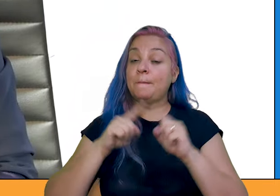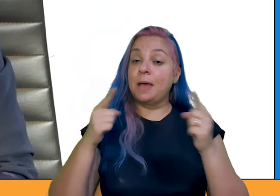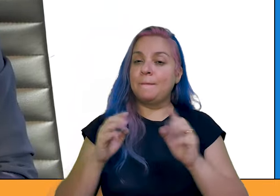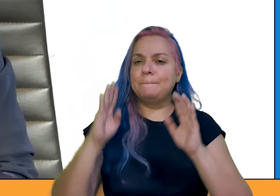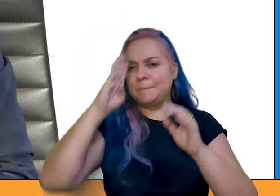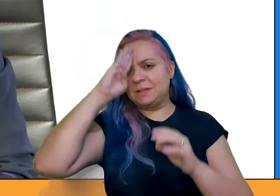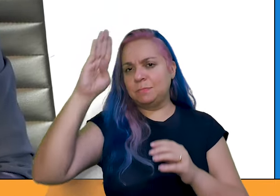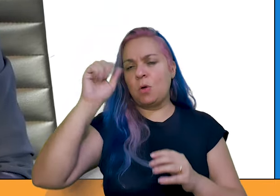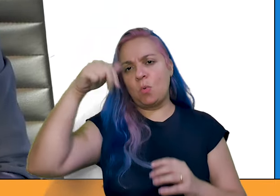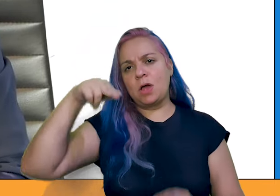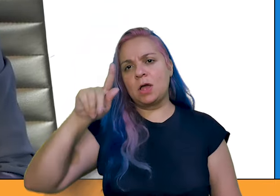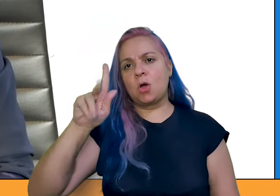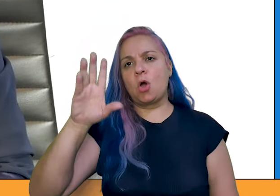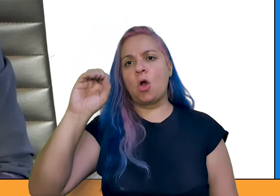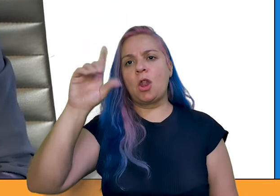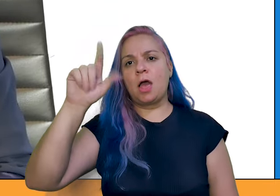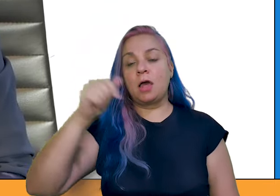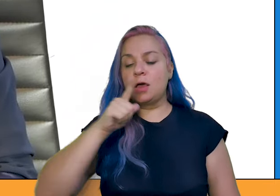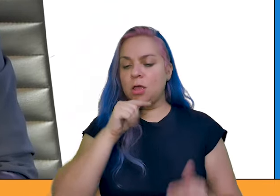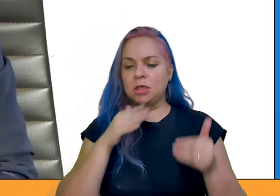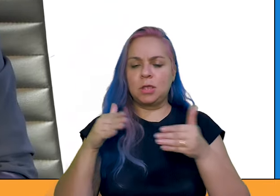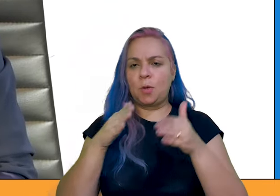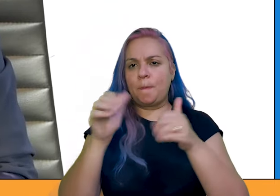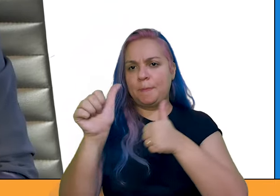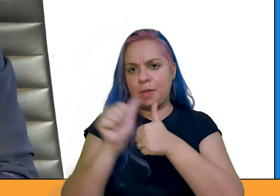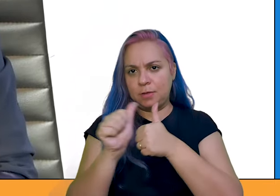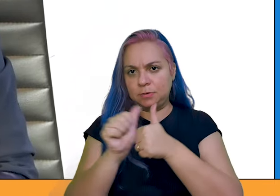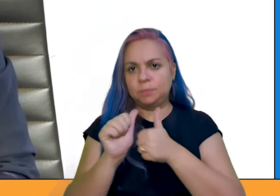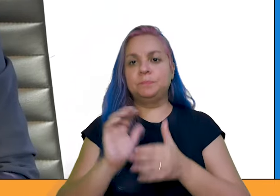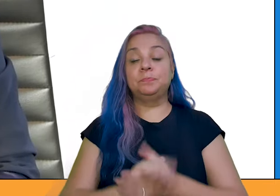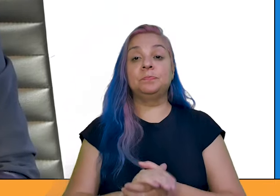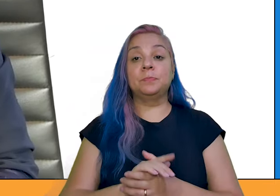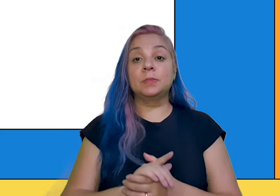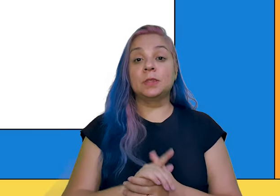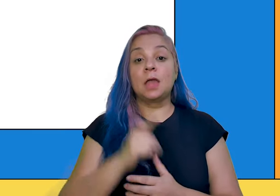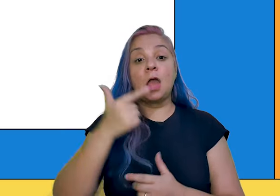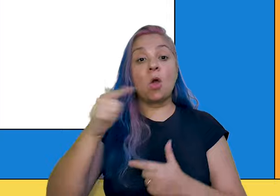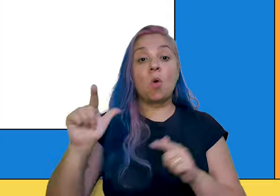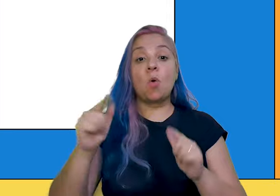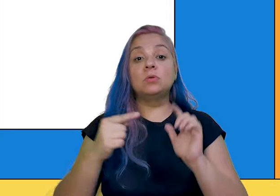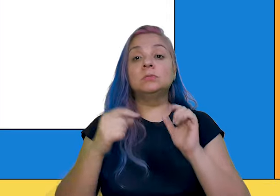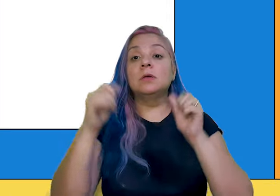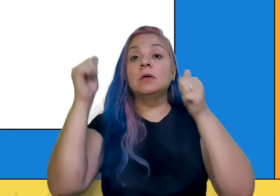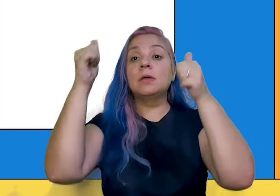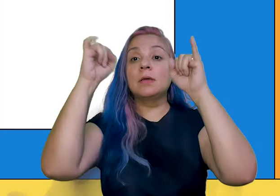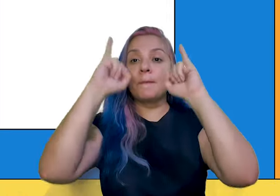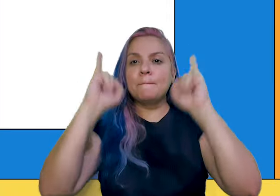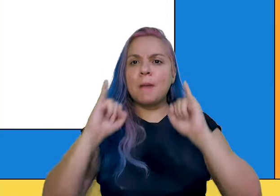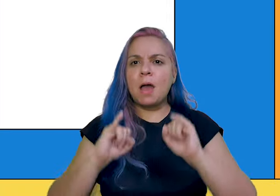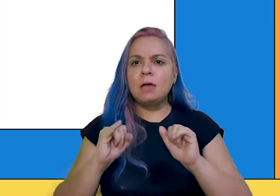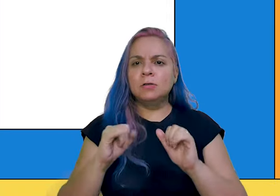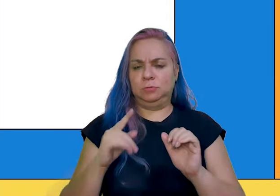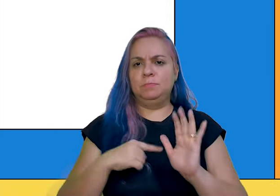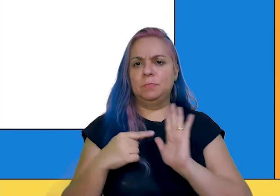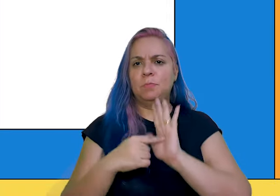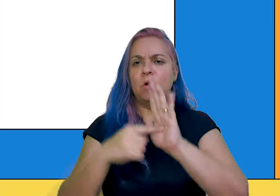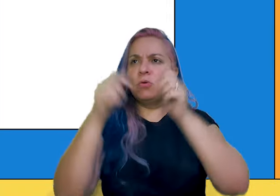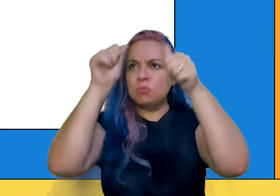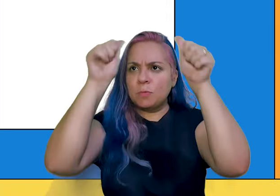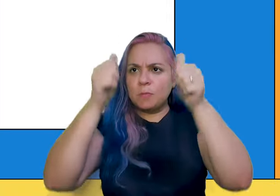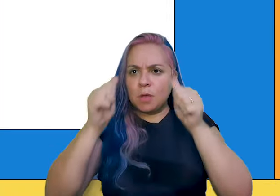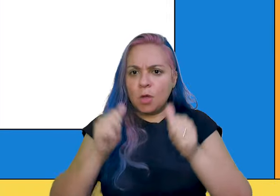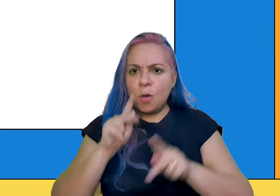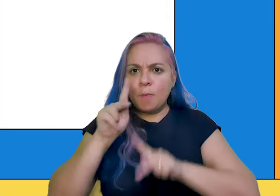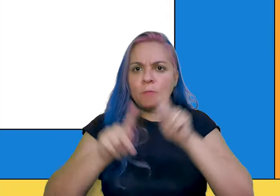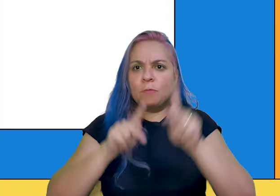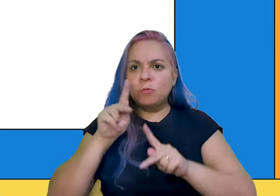no entanto, está localizado em Angola, onde os rios Cauango, Kassai. Essa outra imagem, ela Foto de uma representa escultura marrom de um estatueta